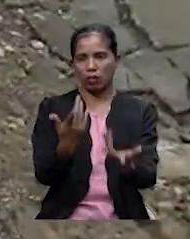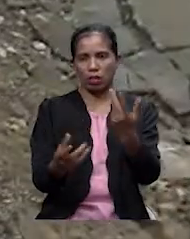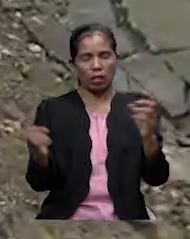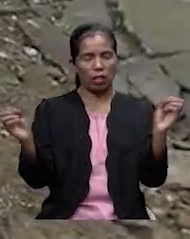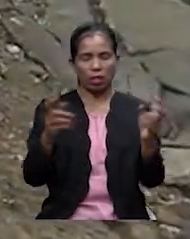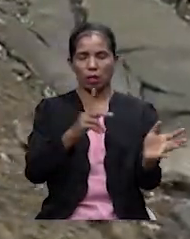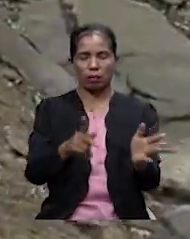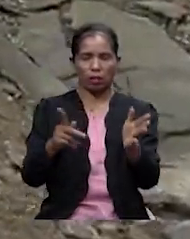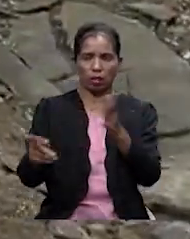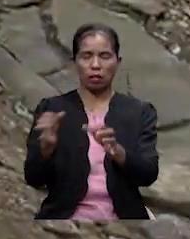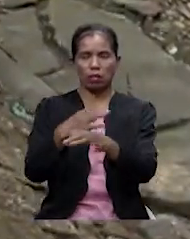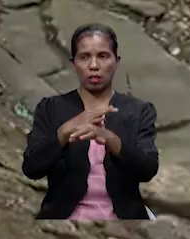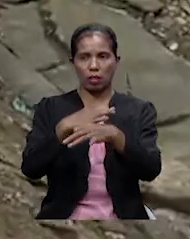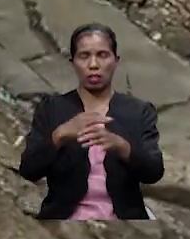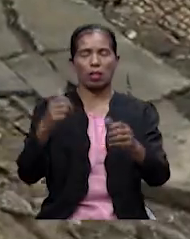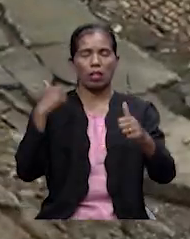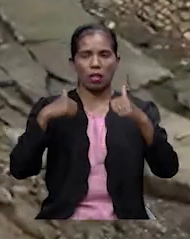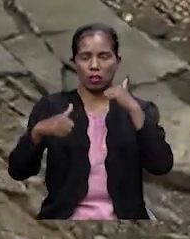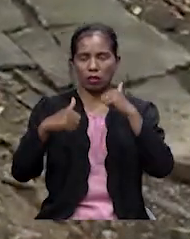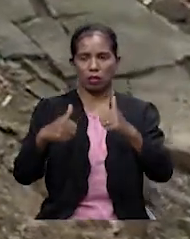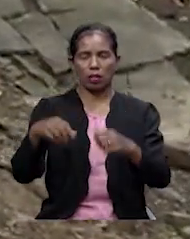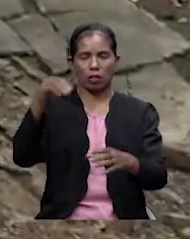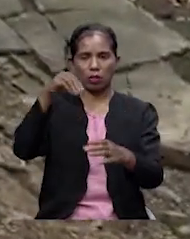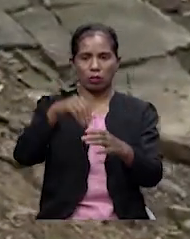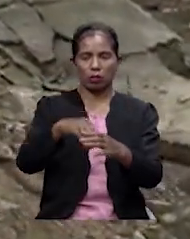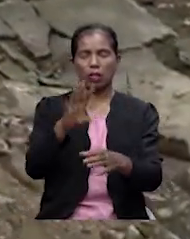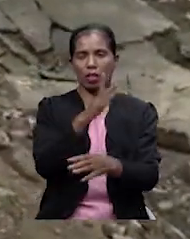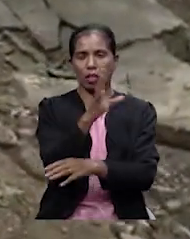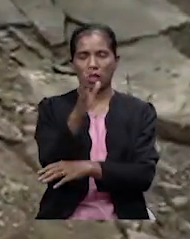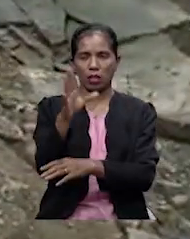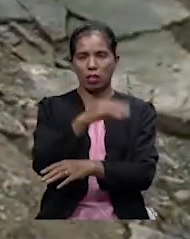ho monitorização ba atividades agrícolas no